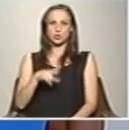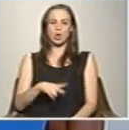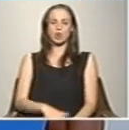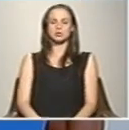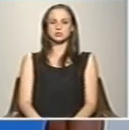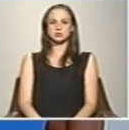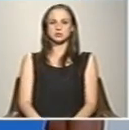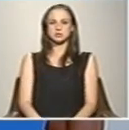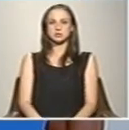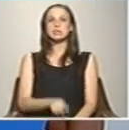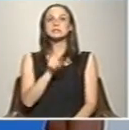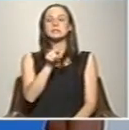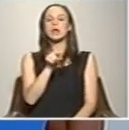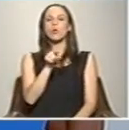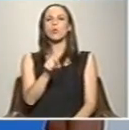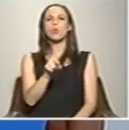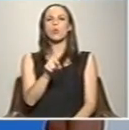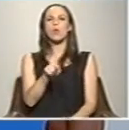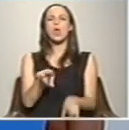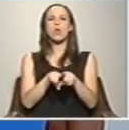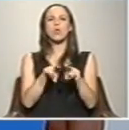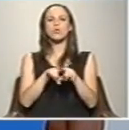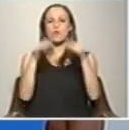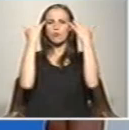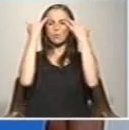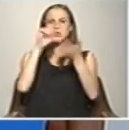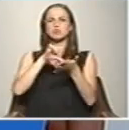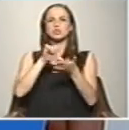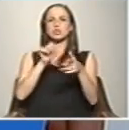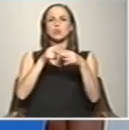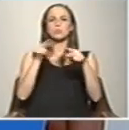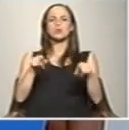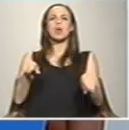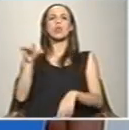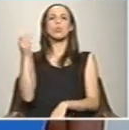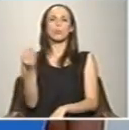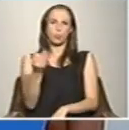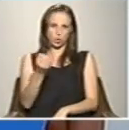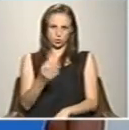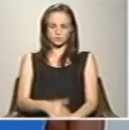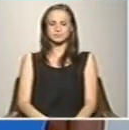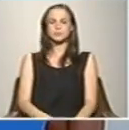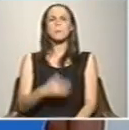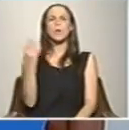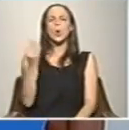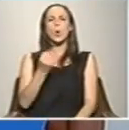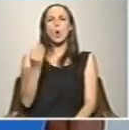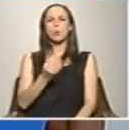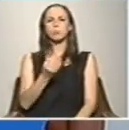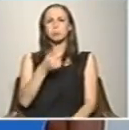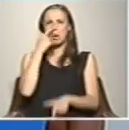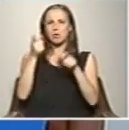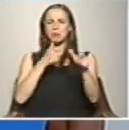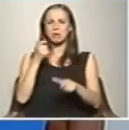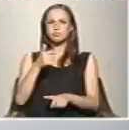censos. Isto aqui é imagino que são os dados do Centro Hospitalar do Porto, em concreto. Exatamente. É? E o Porto tem uma população idosa muito elevada,